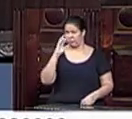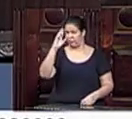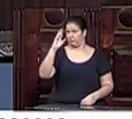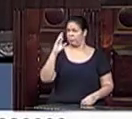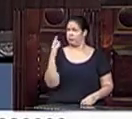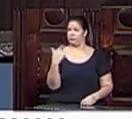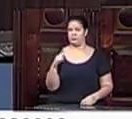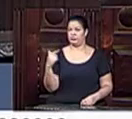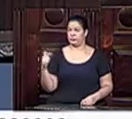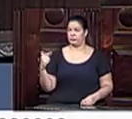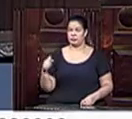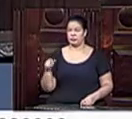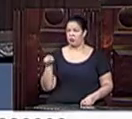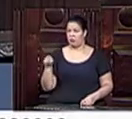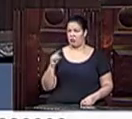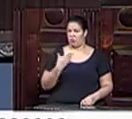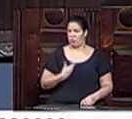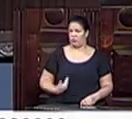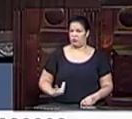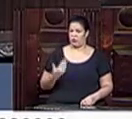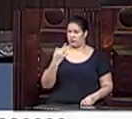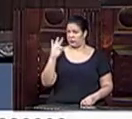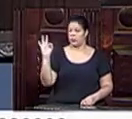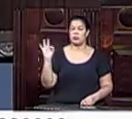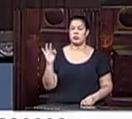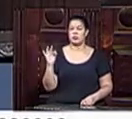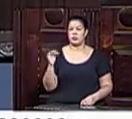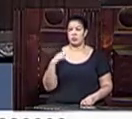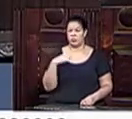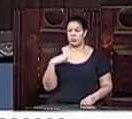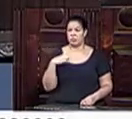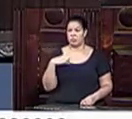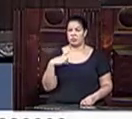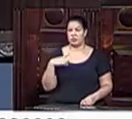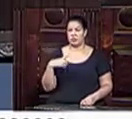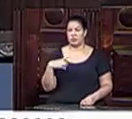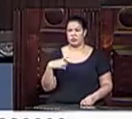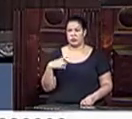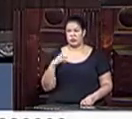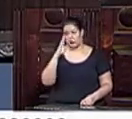irresponsabilidade que o governo federal está tratando,